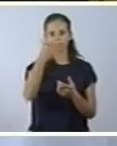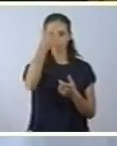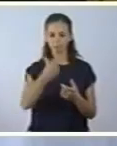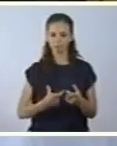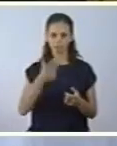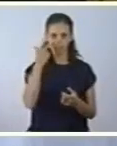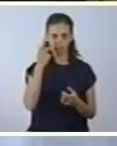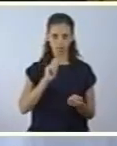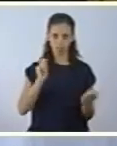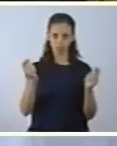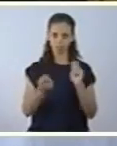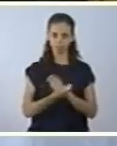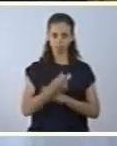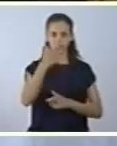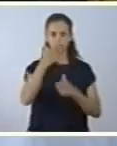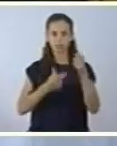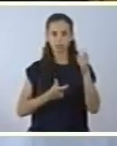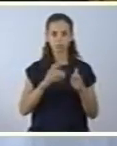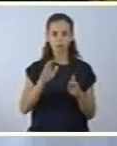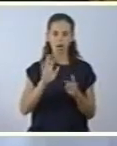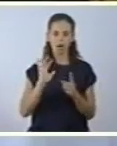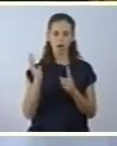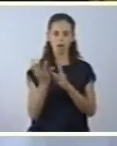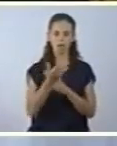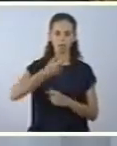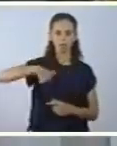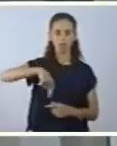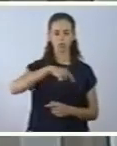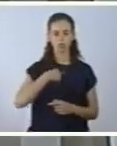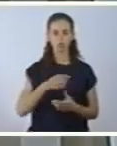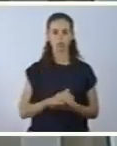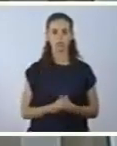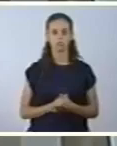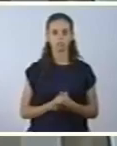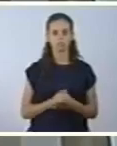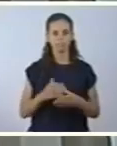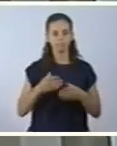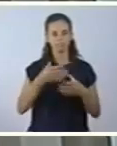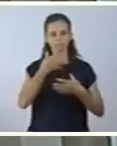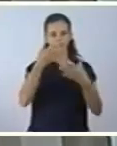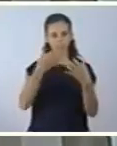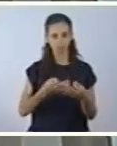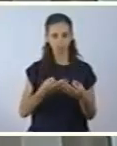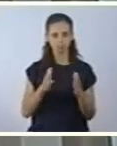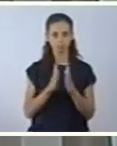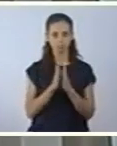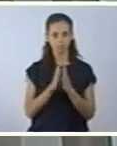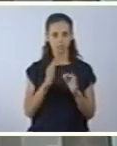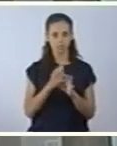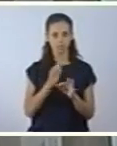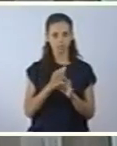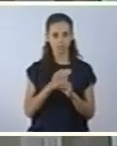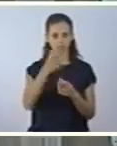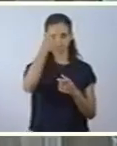a vida daqueles que estão à nossa volta. Para celebrarmos dignamente esta festa